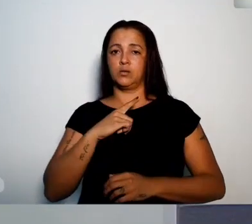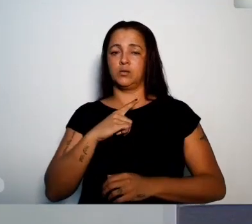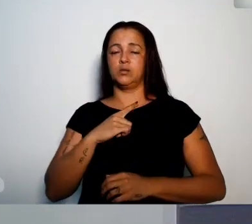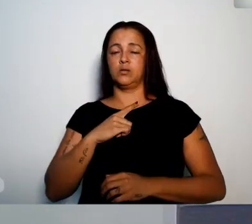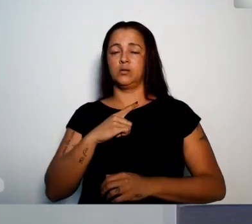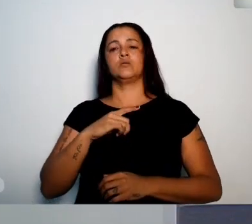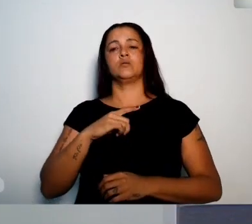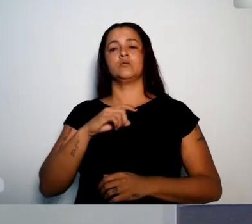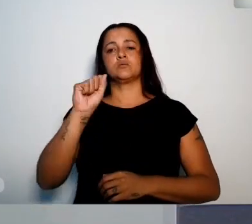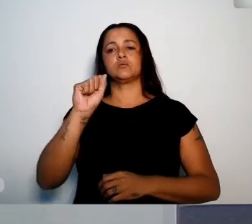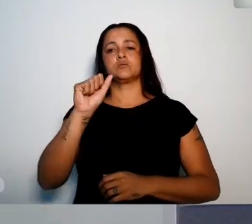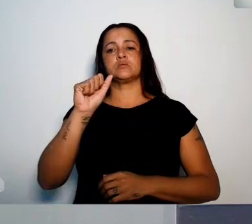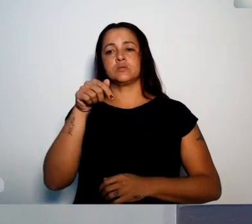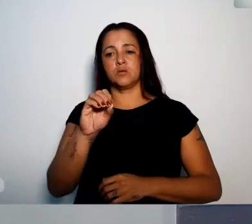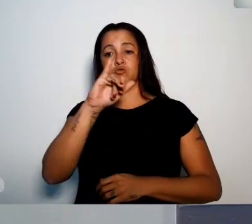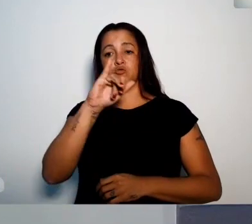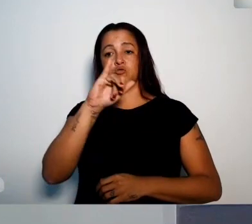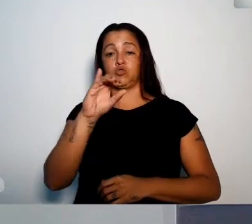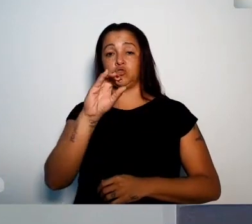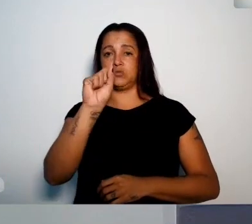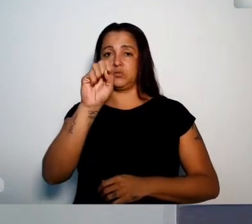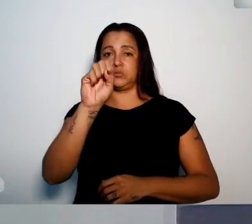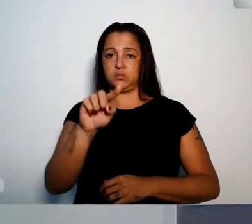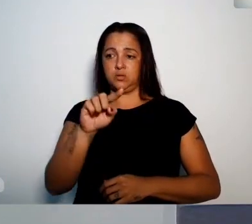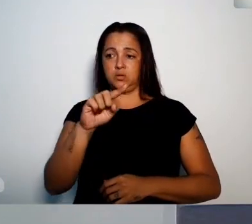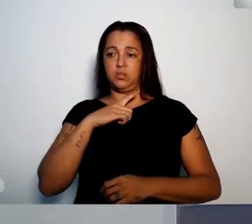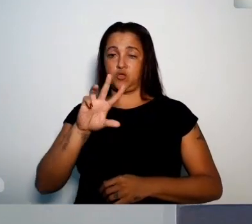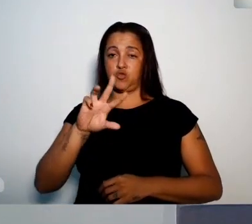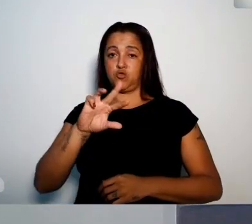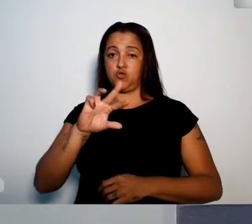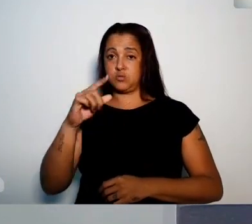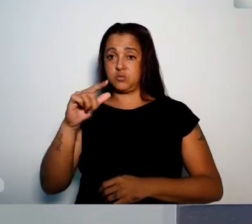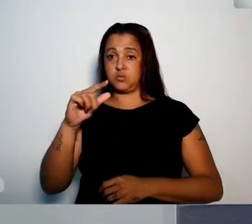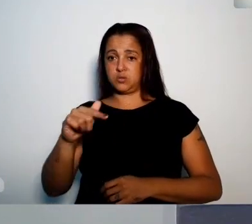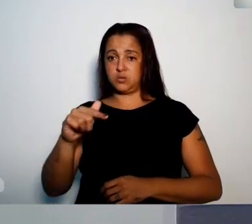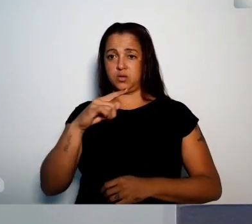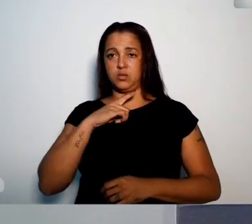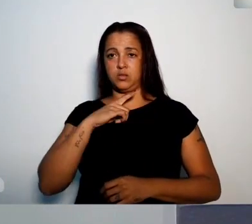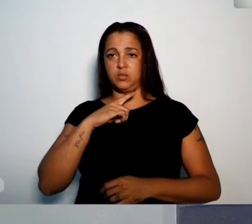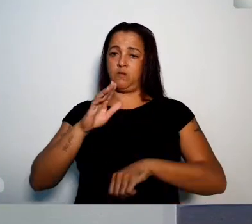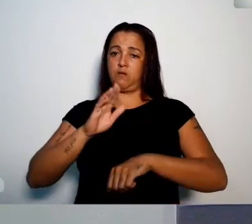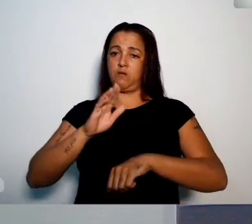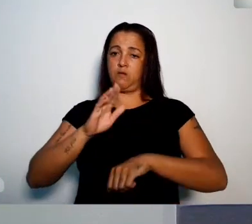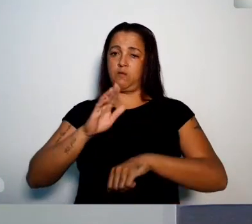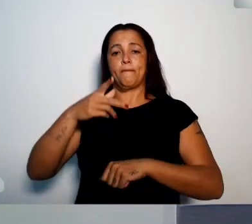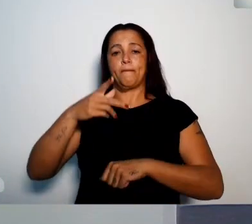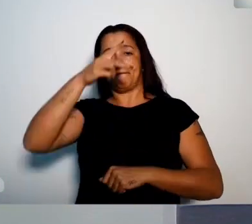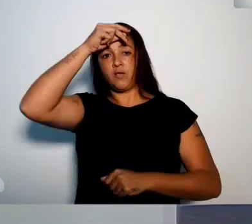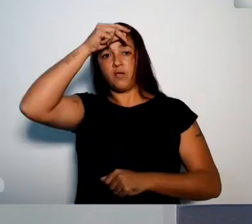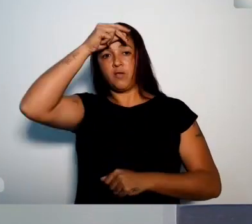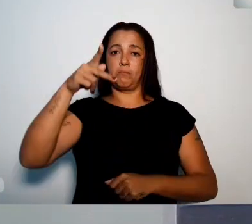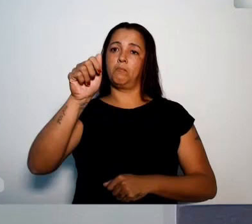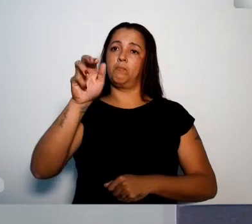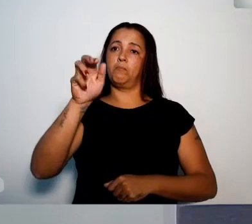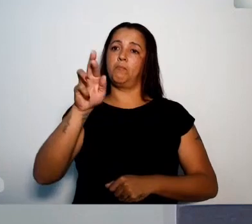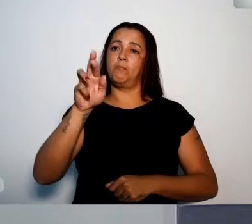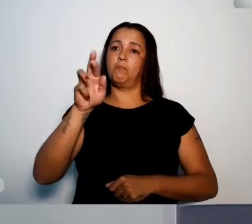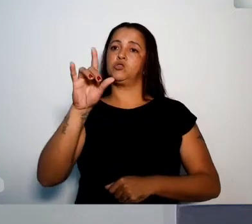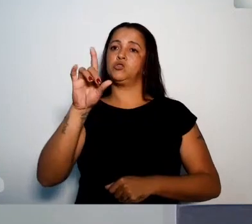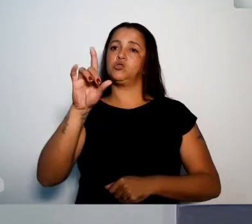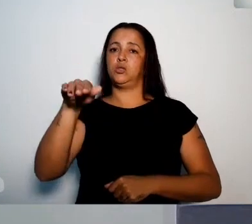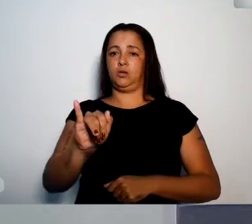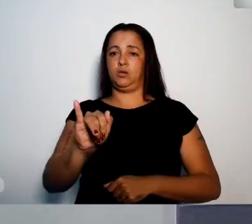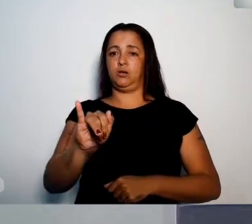desde 2017, pedindo ao prefeito Pardini, e vi concretizado esse